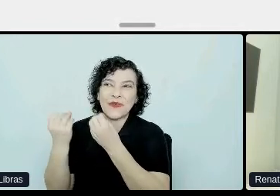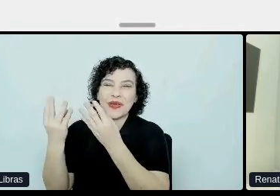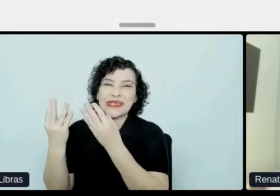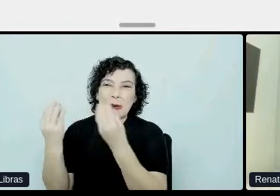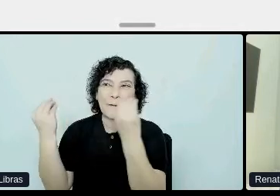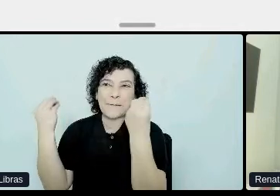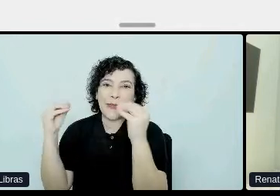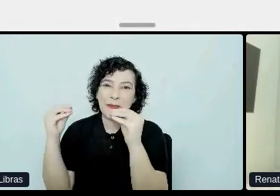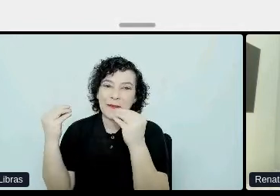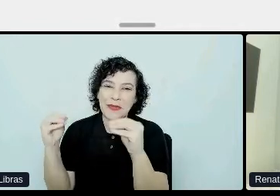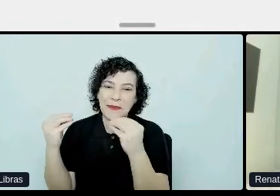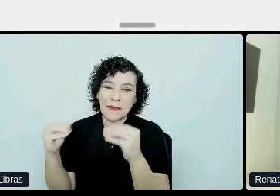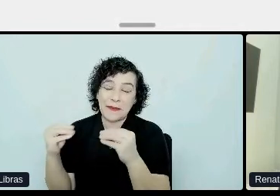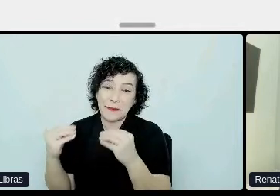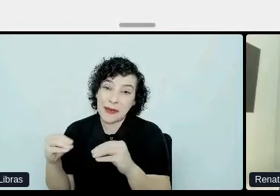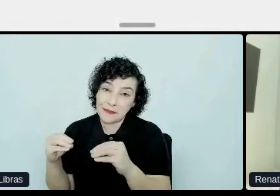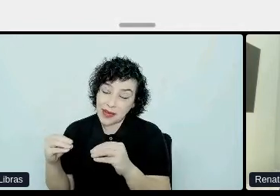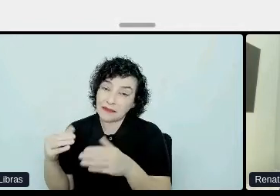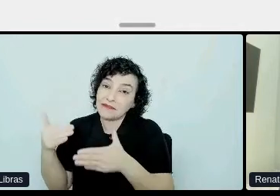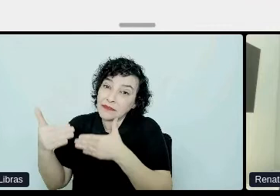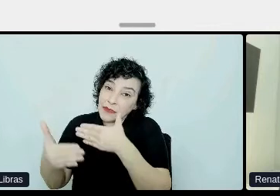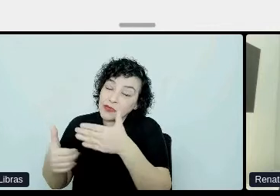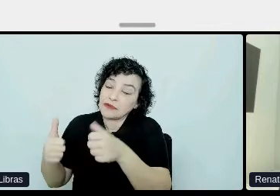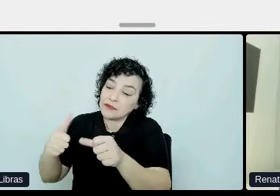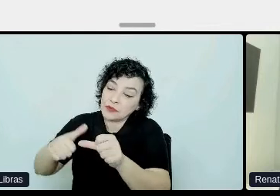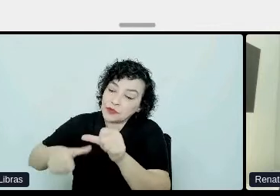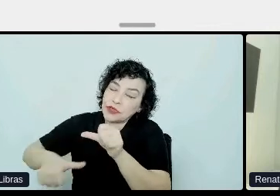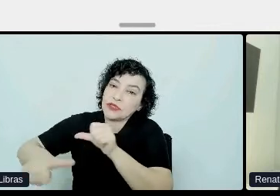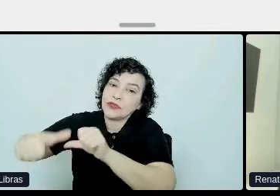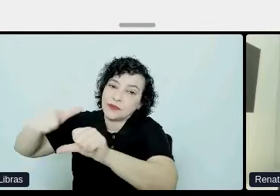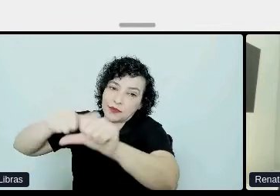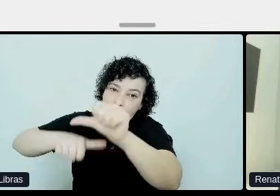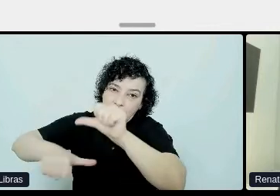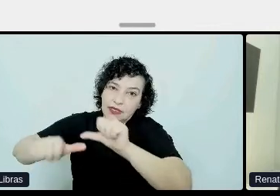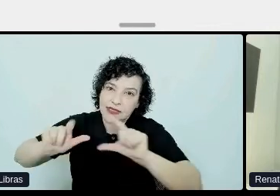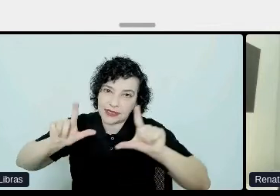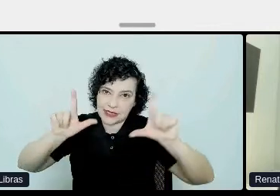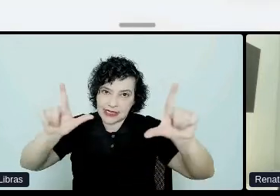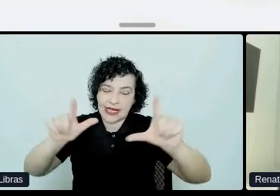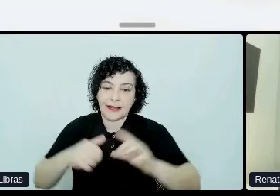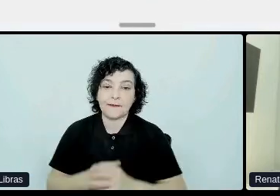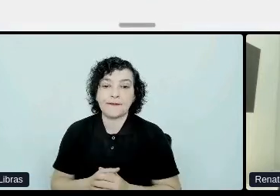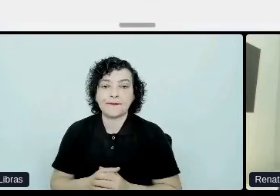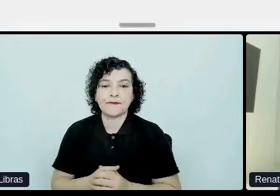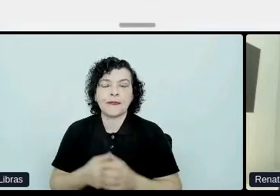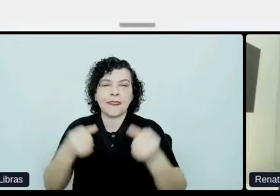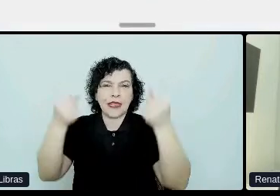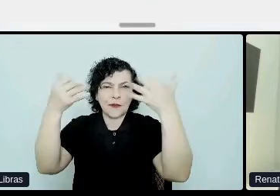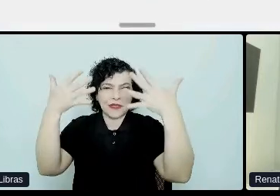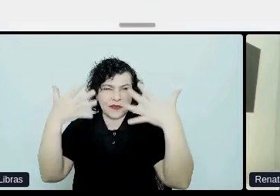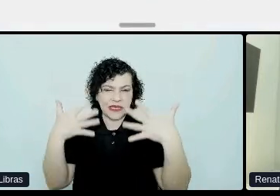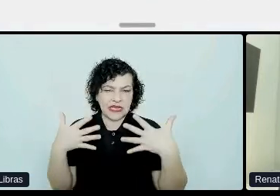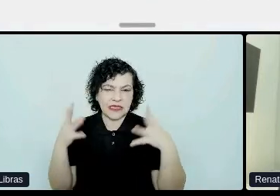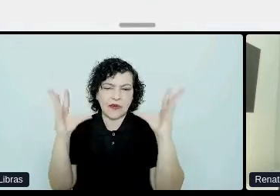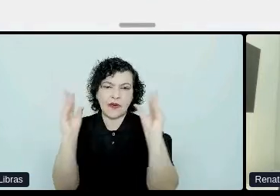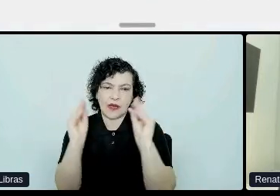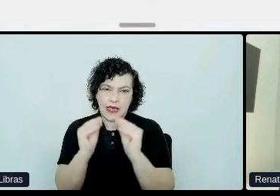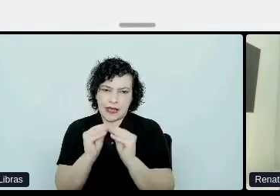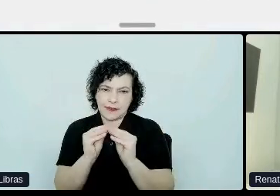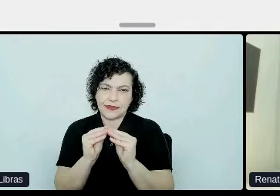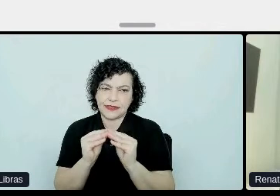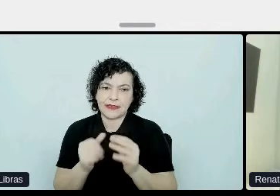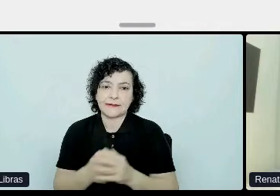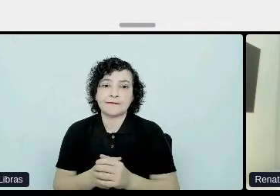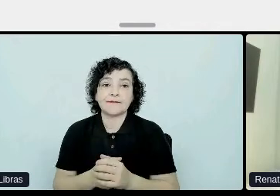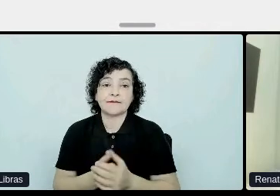isso é um processo de melhoria desse template. Uma explicação breve ali, né, tipo, sobre o item, né, a